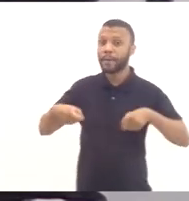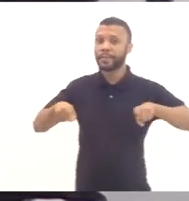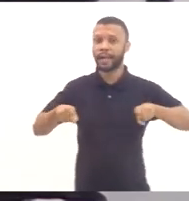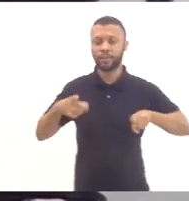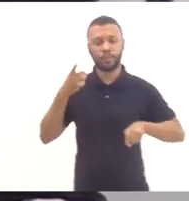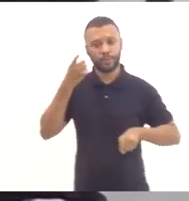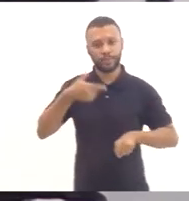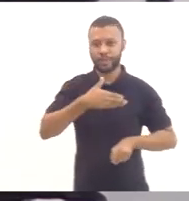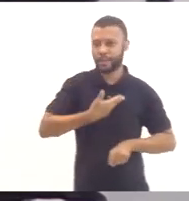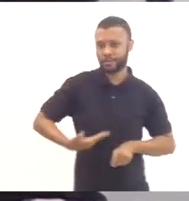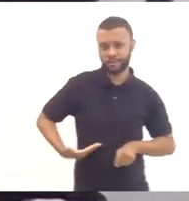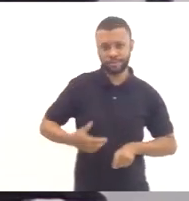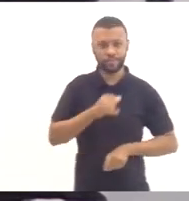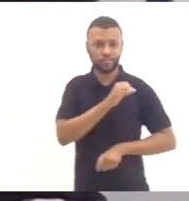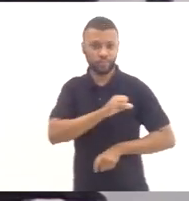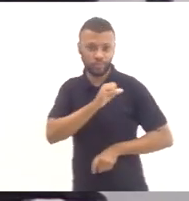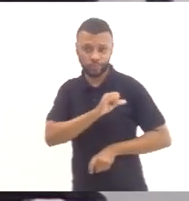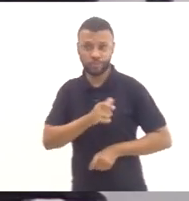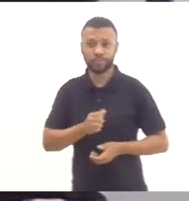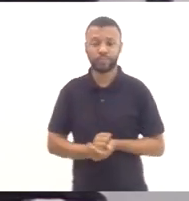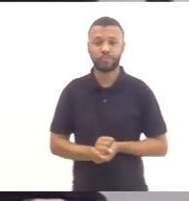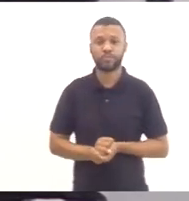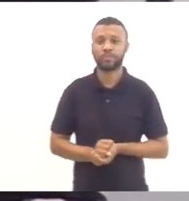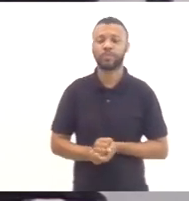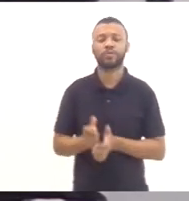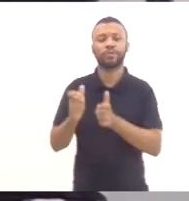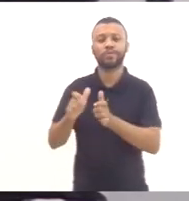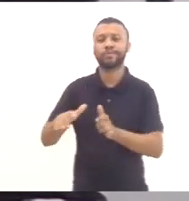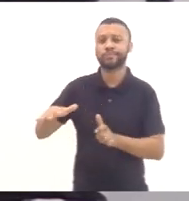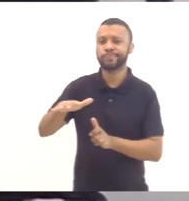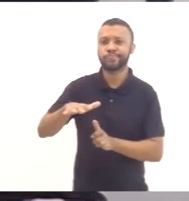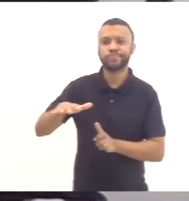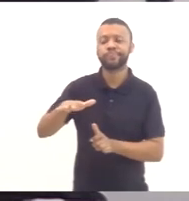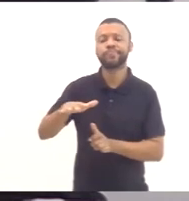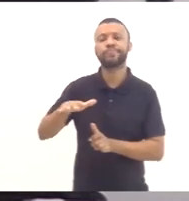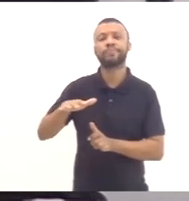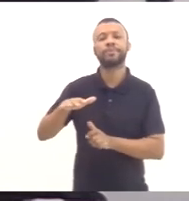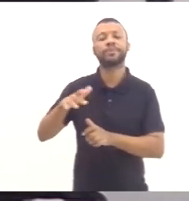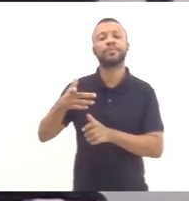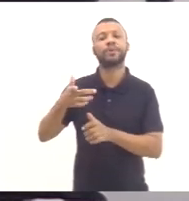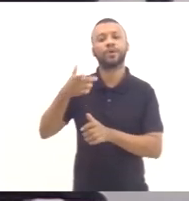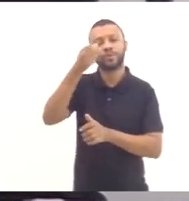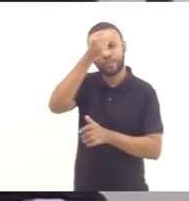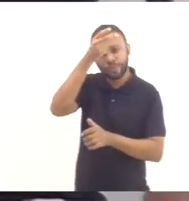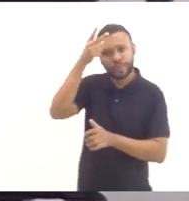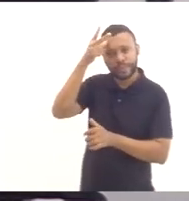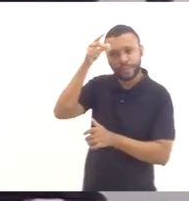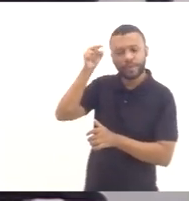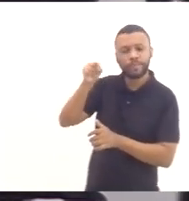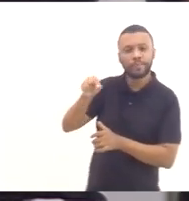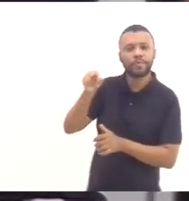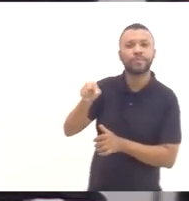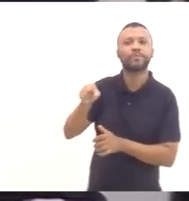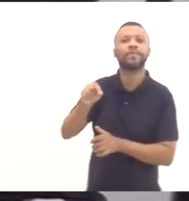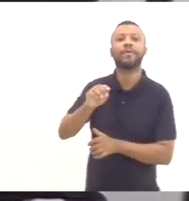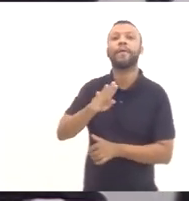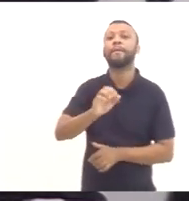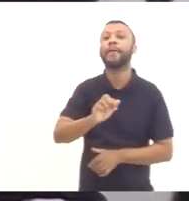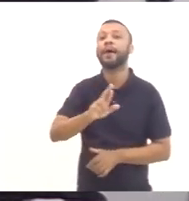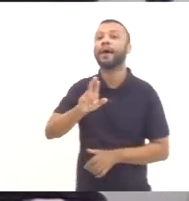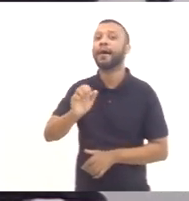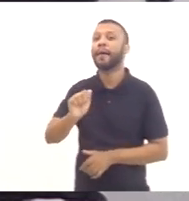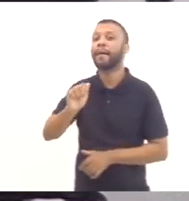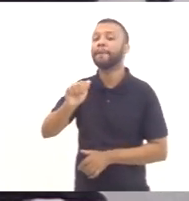deputado estadual sou da região médio Paraíba precisamente da cidade do município de Barra